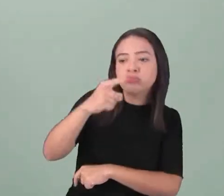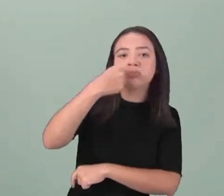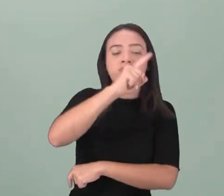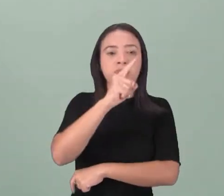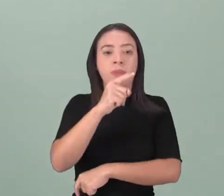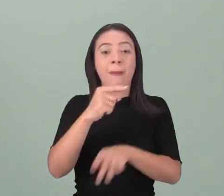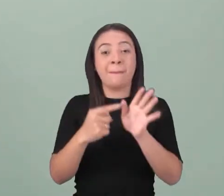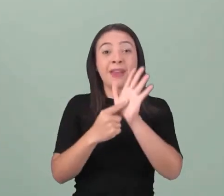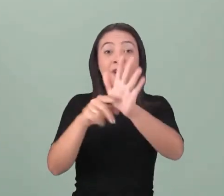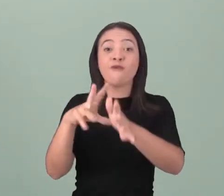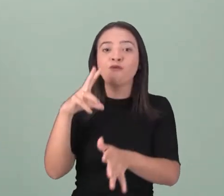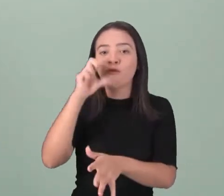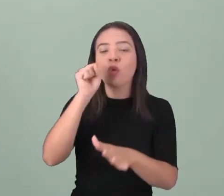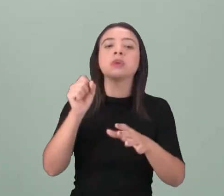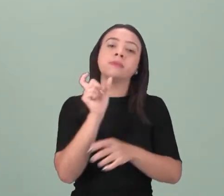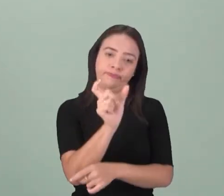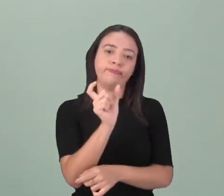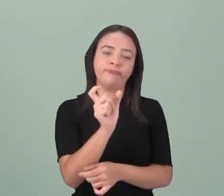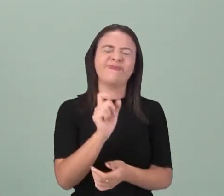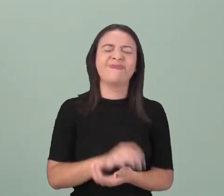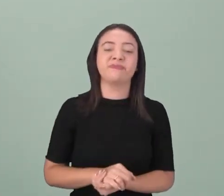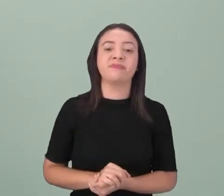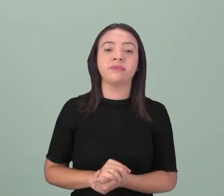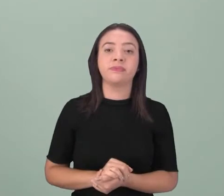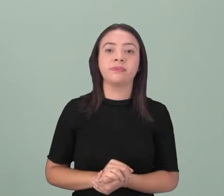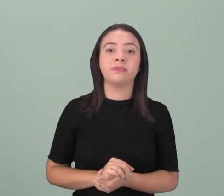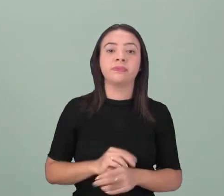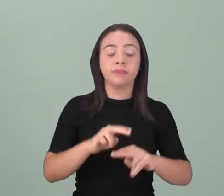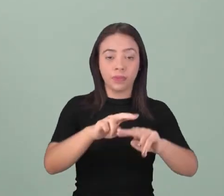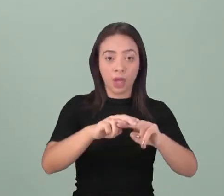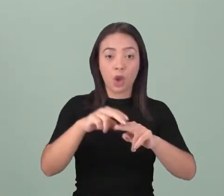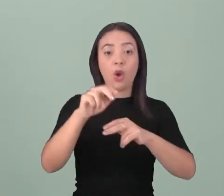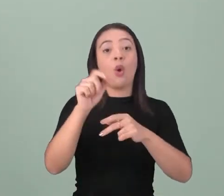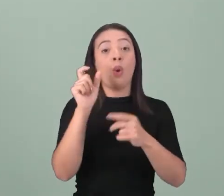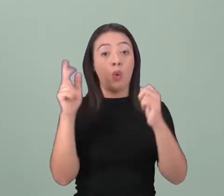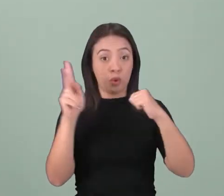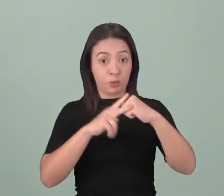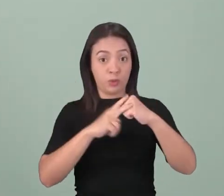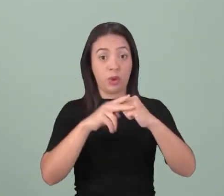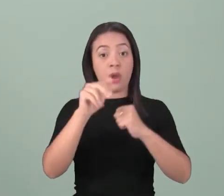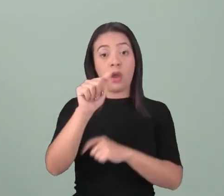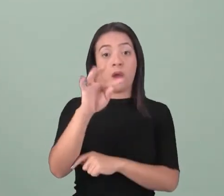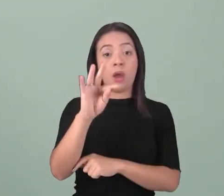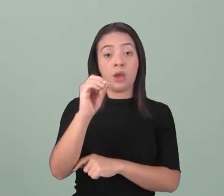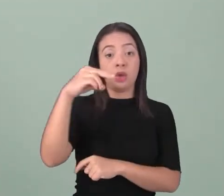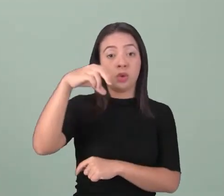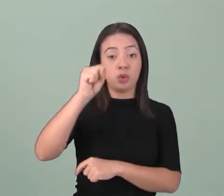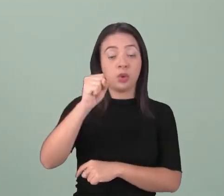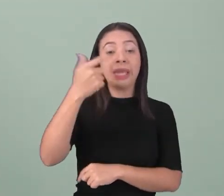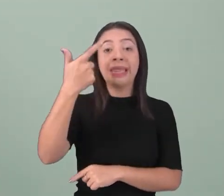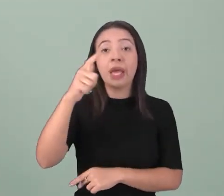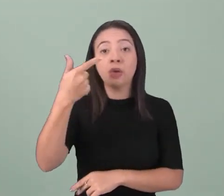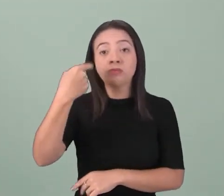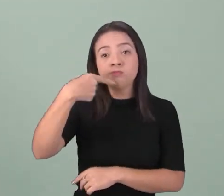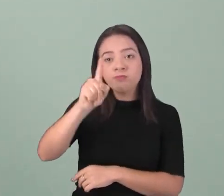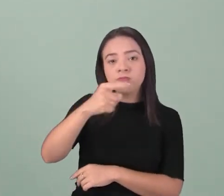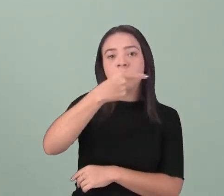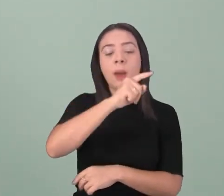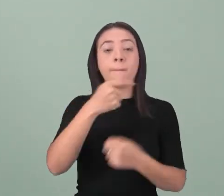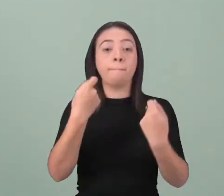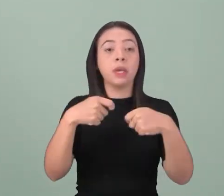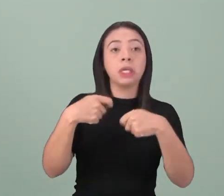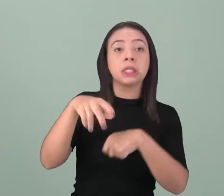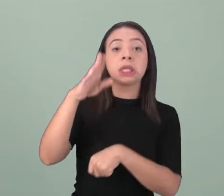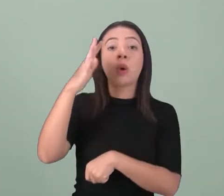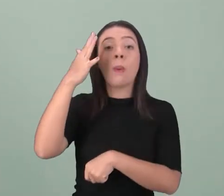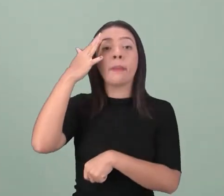tonicidade, a força dessas palavras, tá? Então os pronomes átonos são assim, sem acentuação, e que a gente precisa entender a tonicidade, a